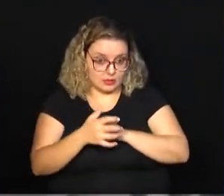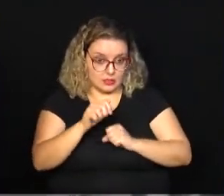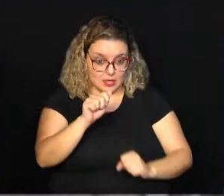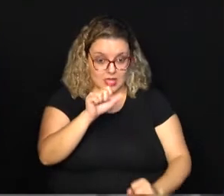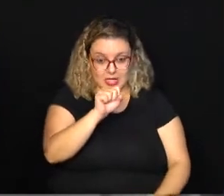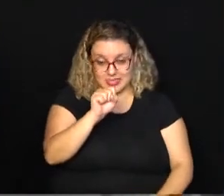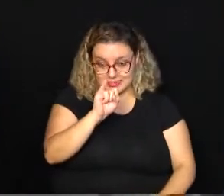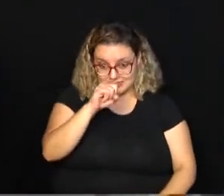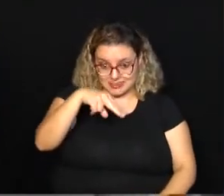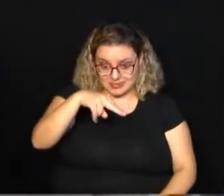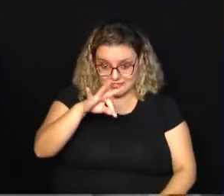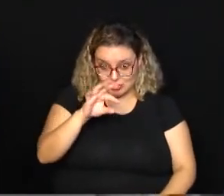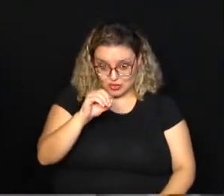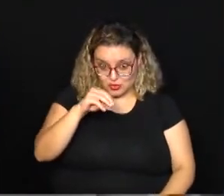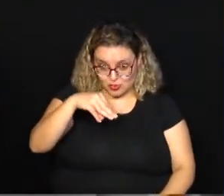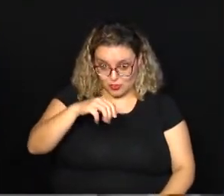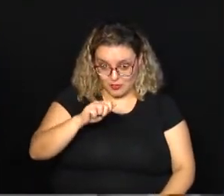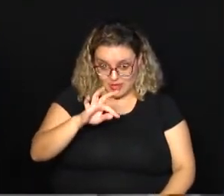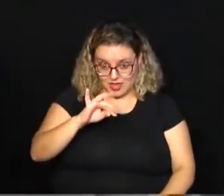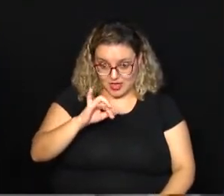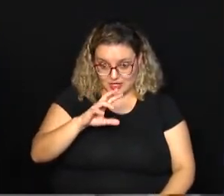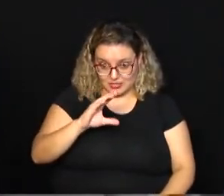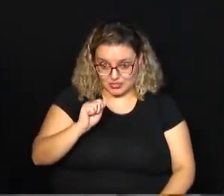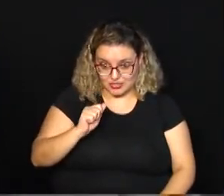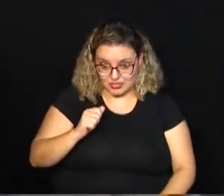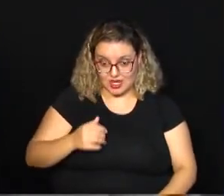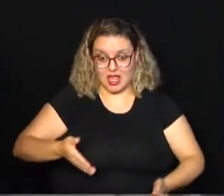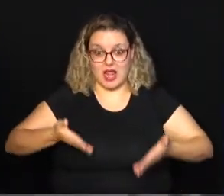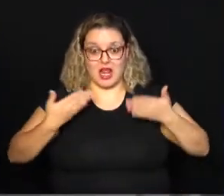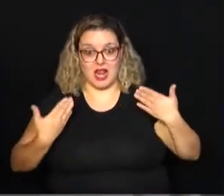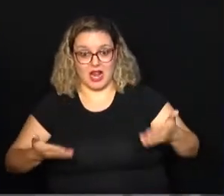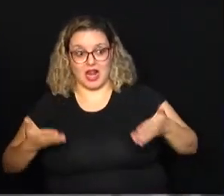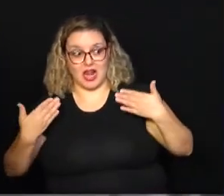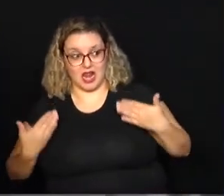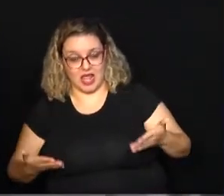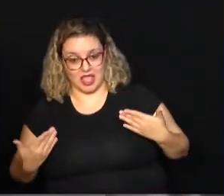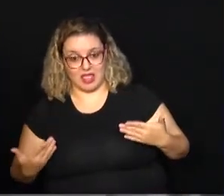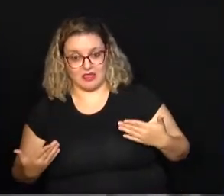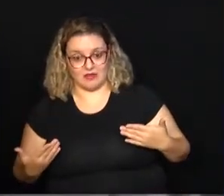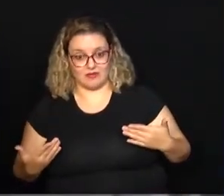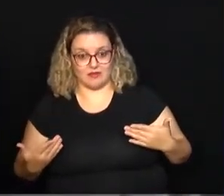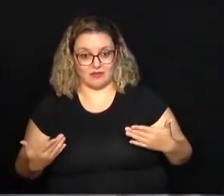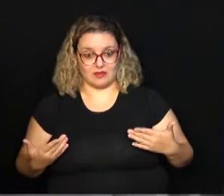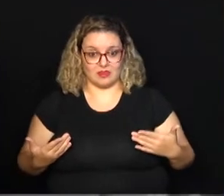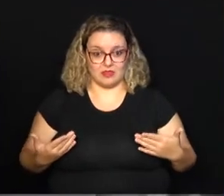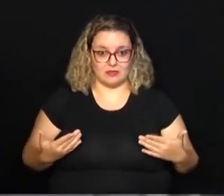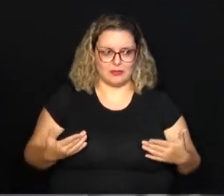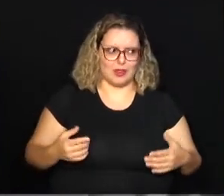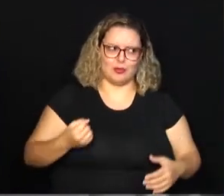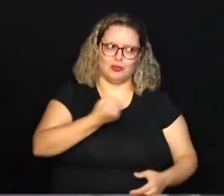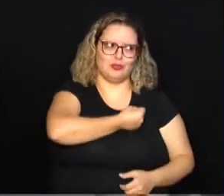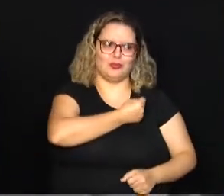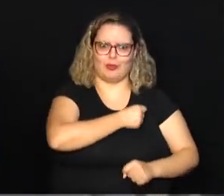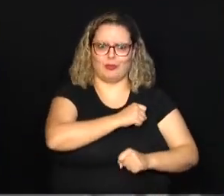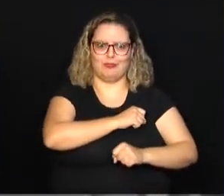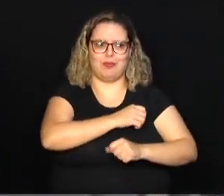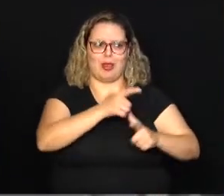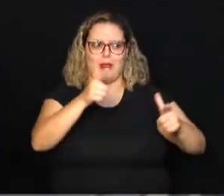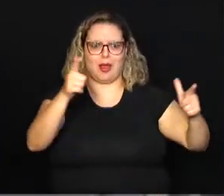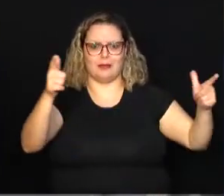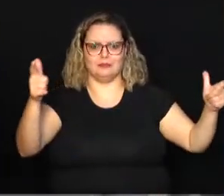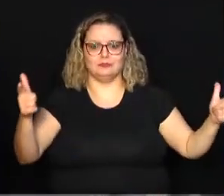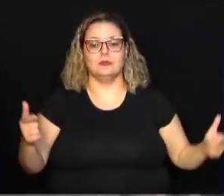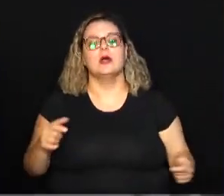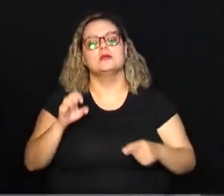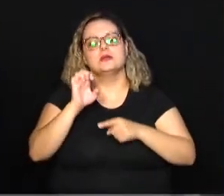assintomática, leve ou grave, sem diagnóstico, é uma festa, né? Deve ter um número absurdo. Mas no estado de São Paulo,